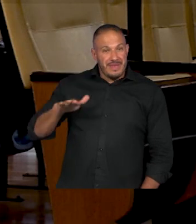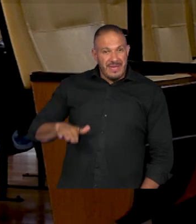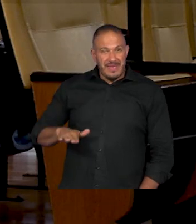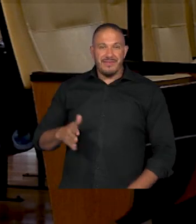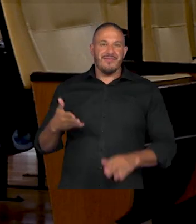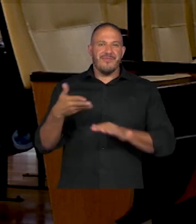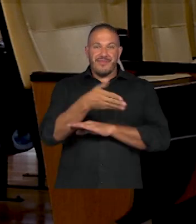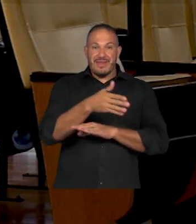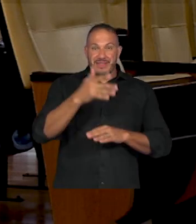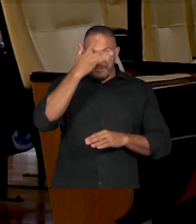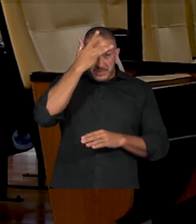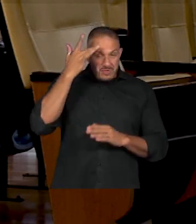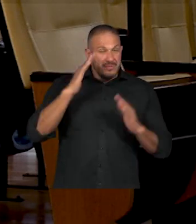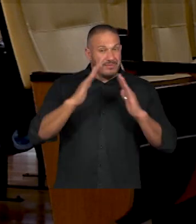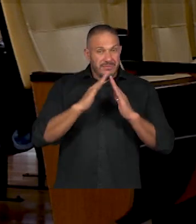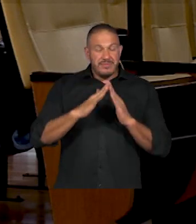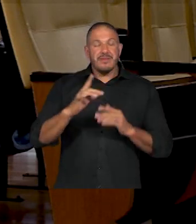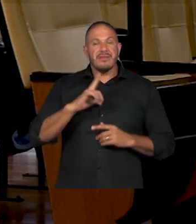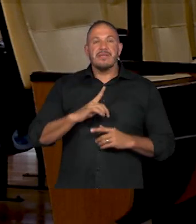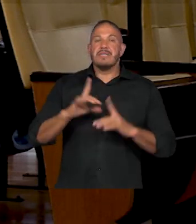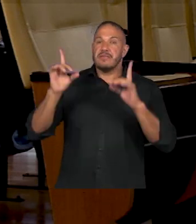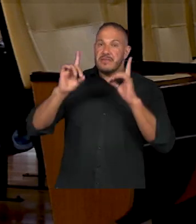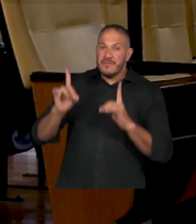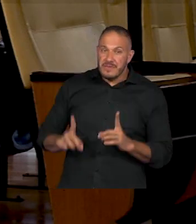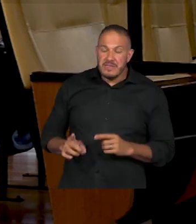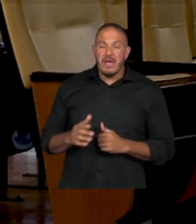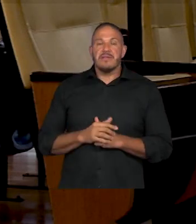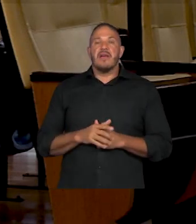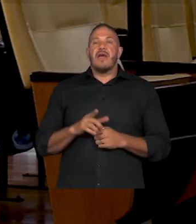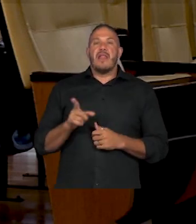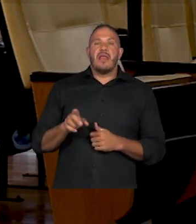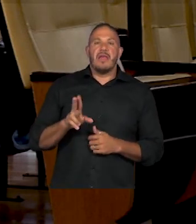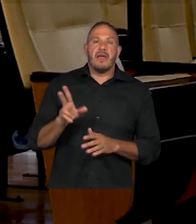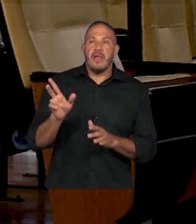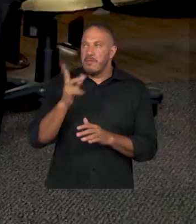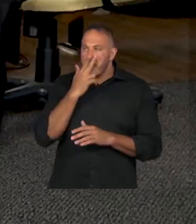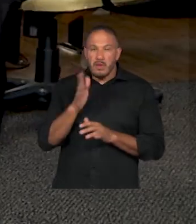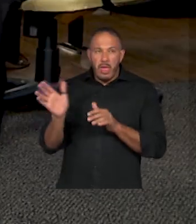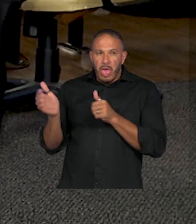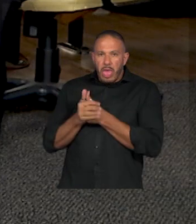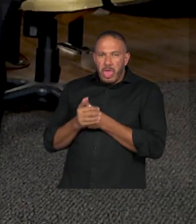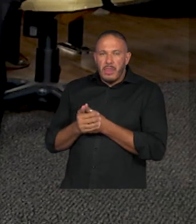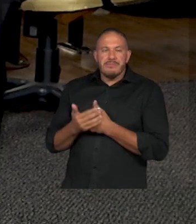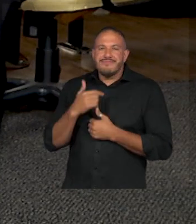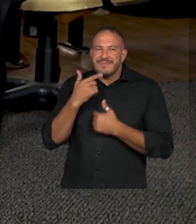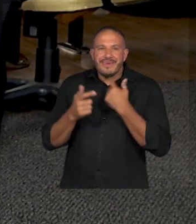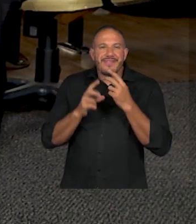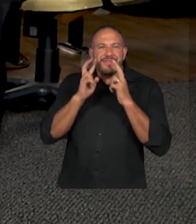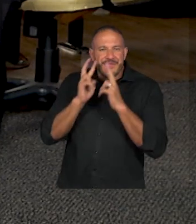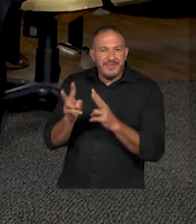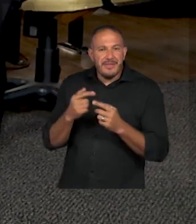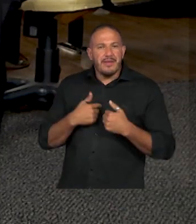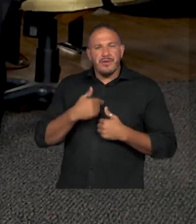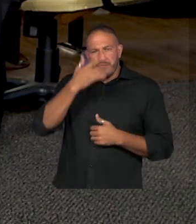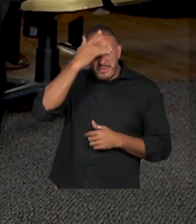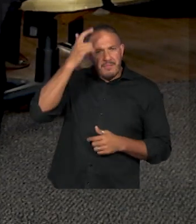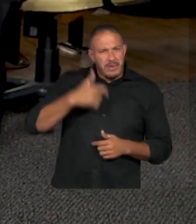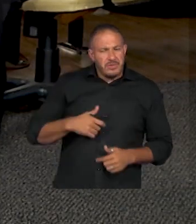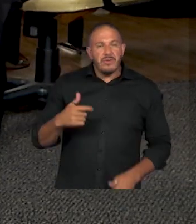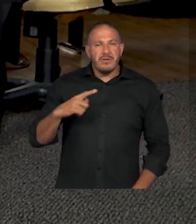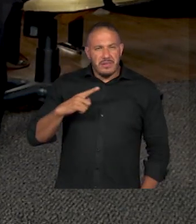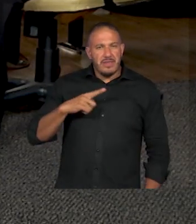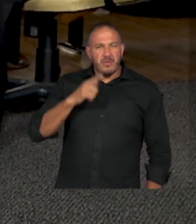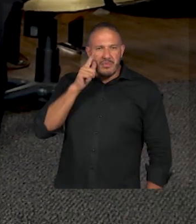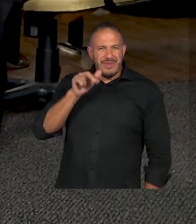casa de alguém que tinha alguma pessoa com deficiência, ela era praticamente escondida. E eu, como uma pessoa que tem uma irmã